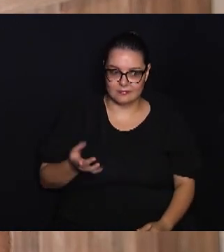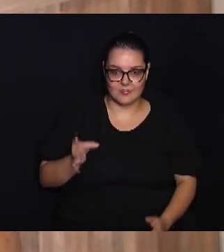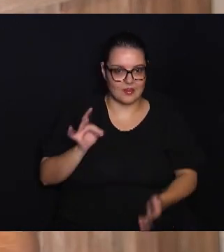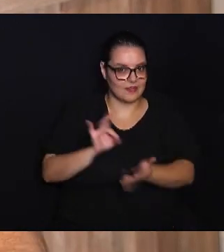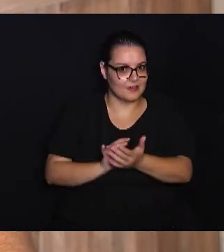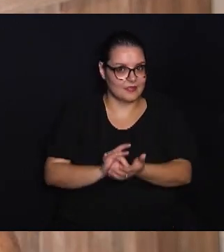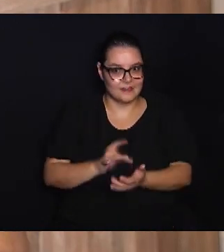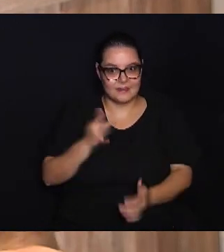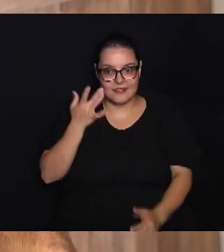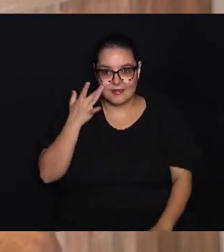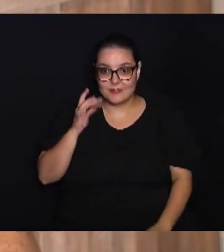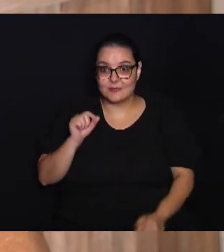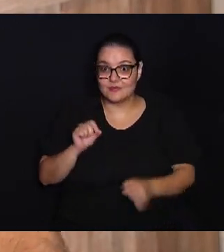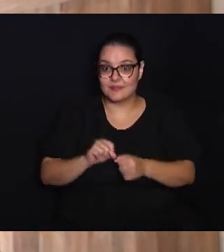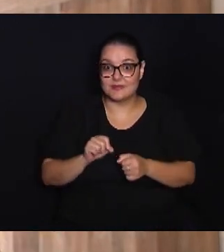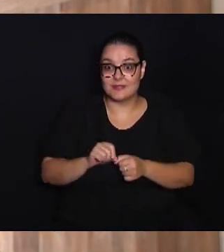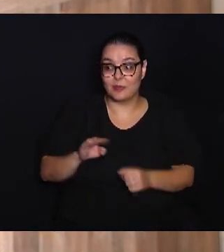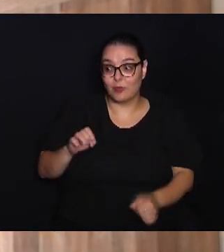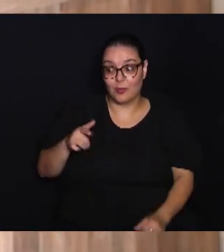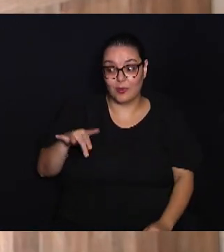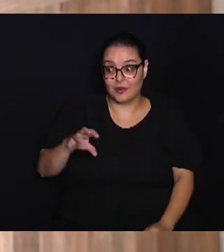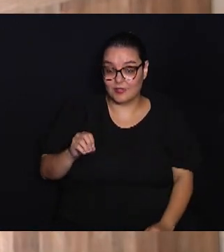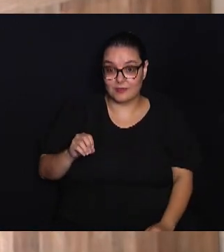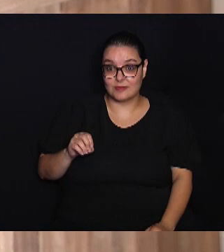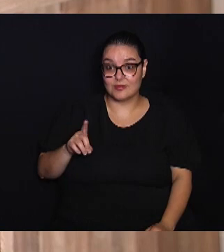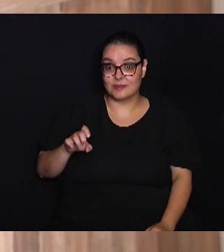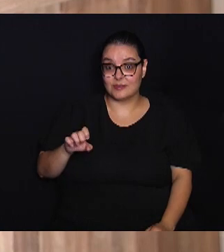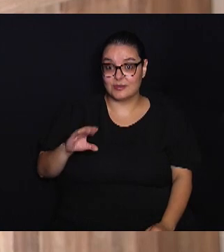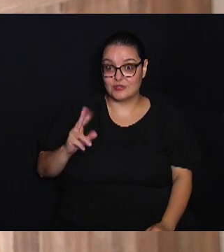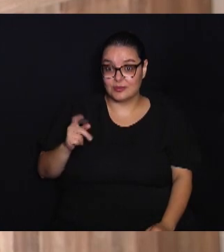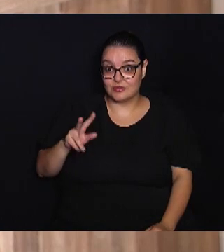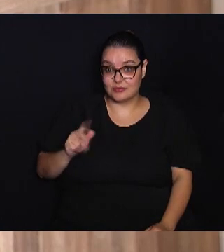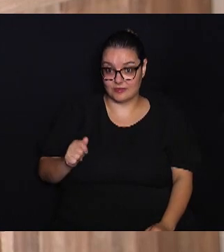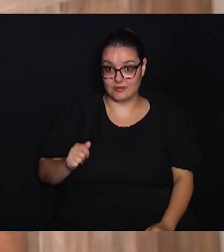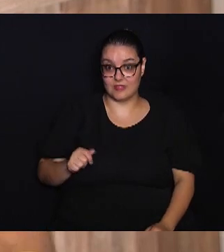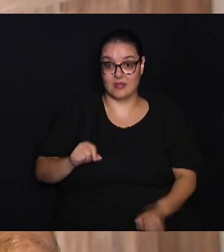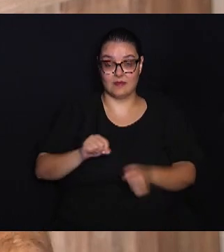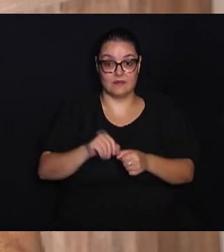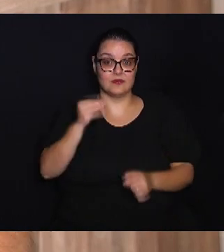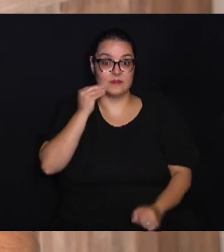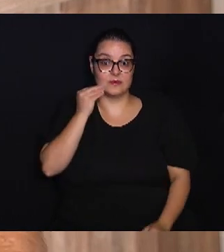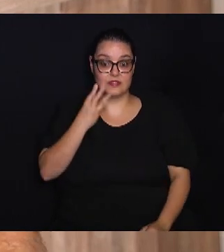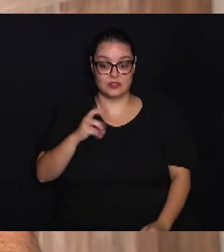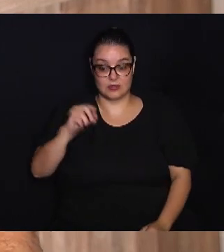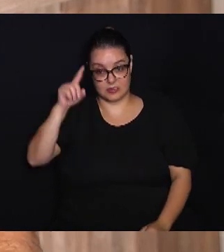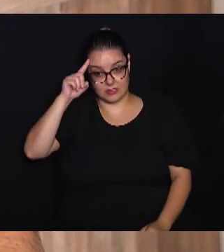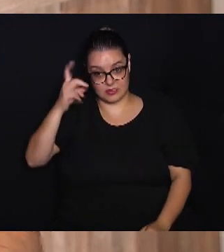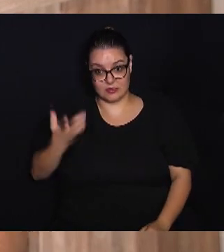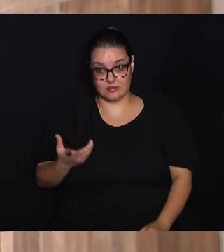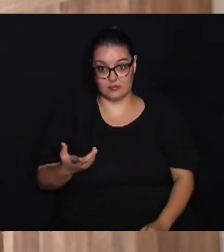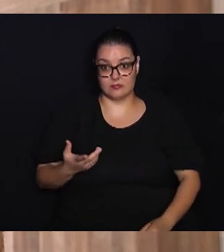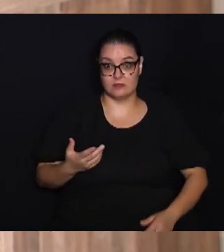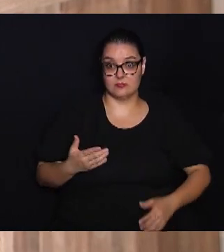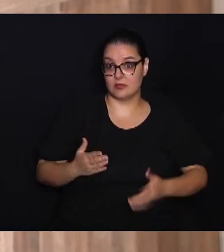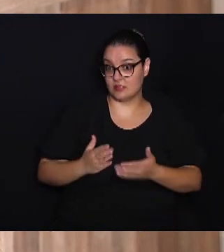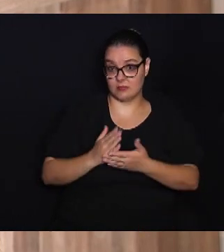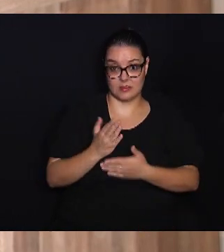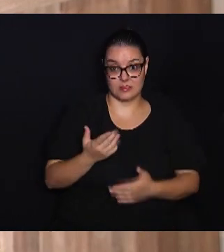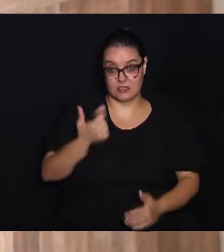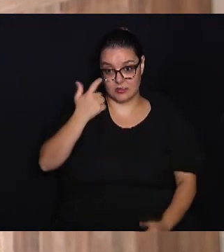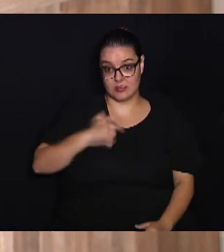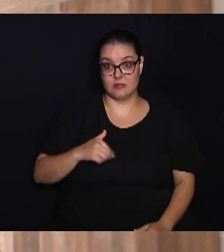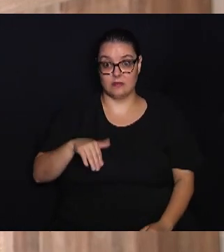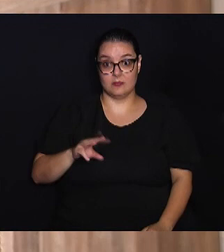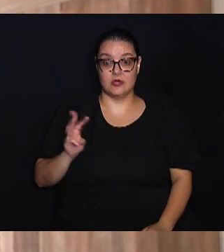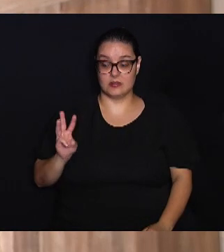na verdade eu não sei fazer um bolin de chuva eu fiz um teste foi um teste de 30 dias e eu acabei passando um teste